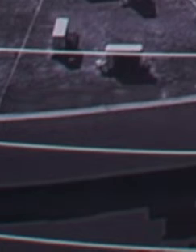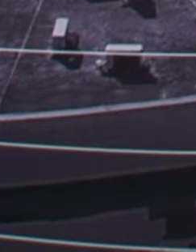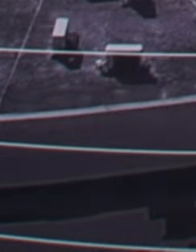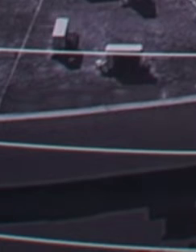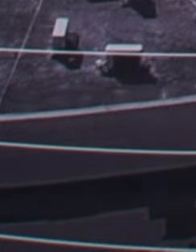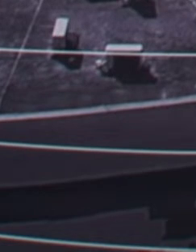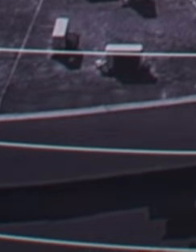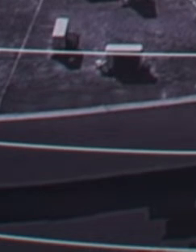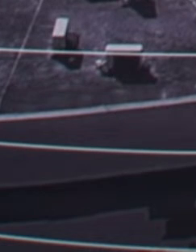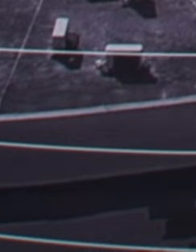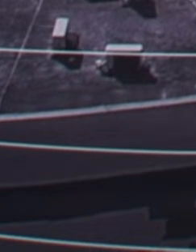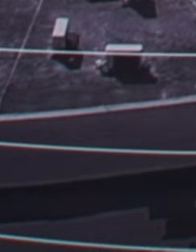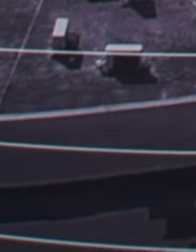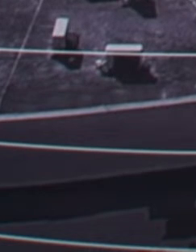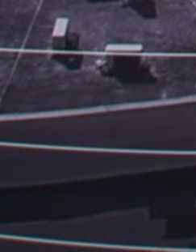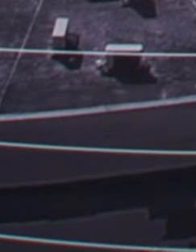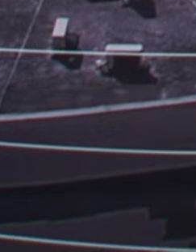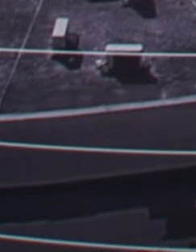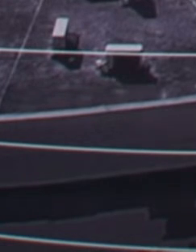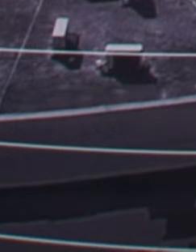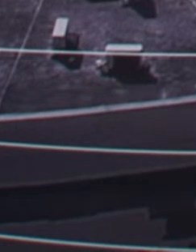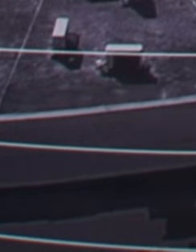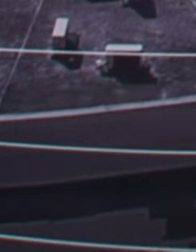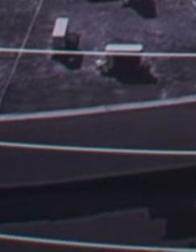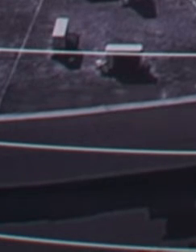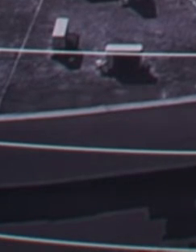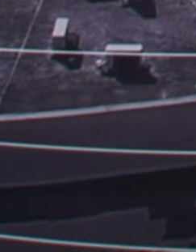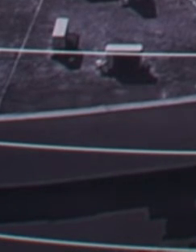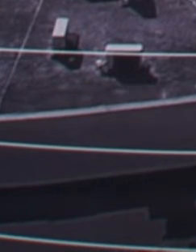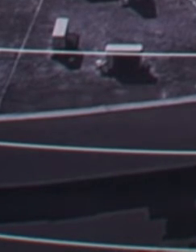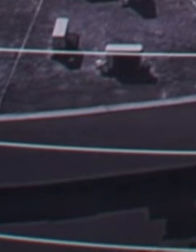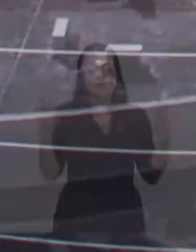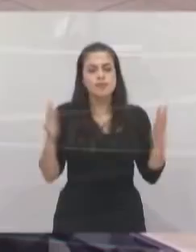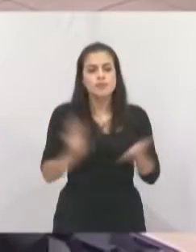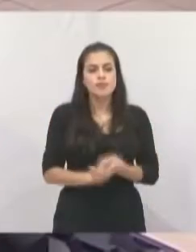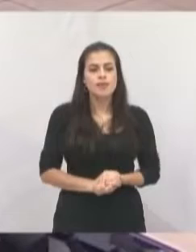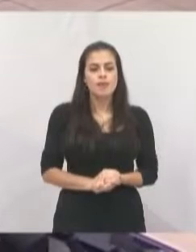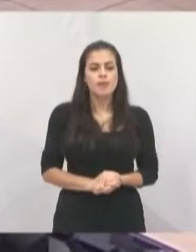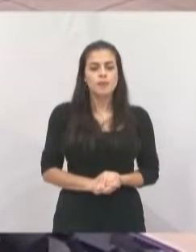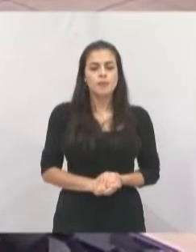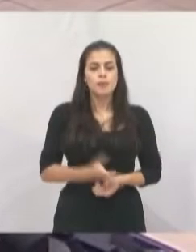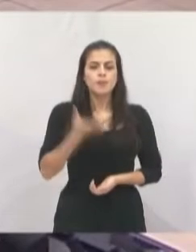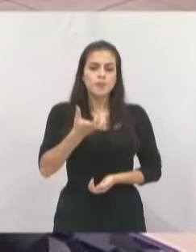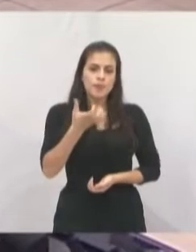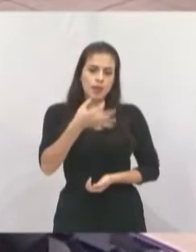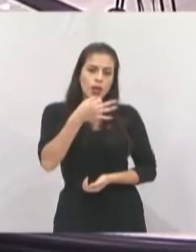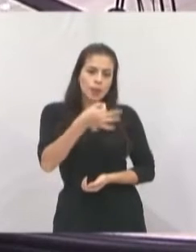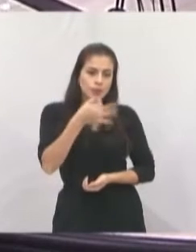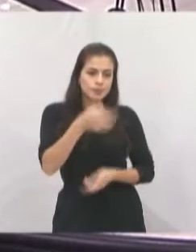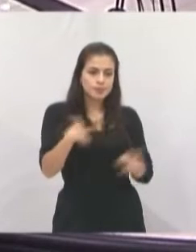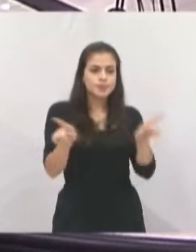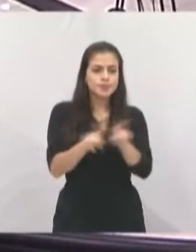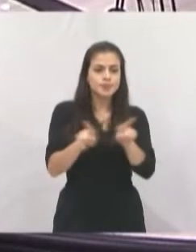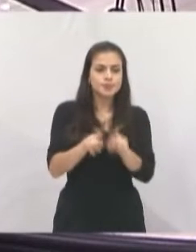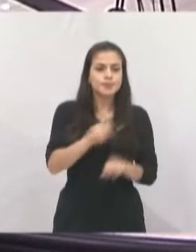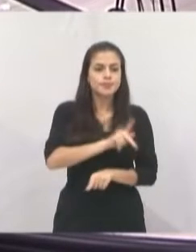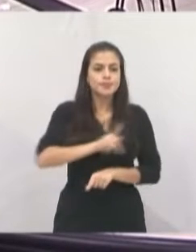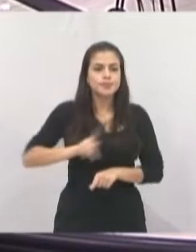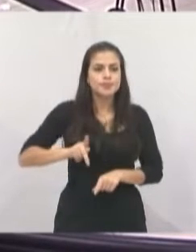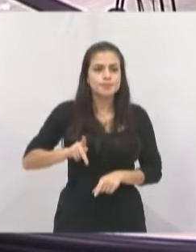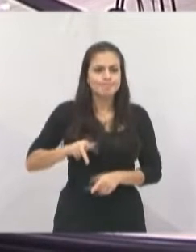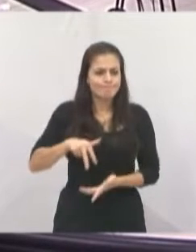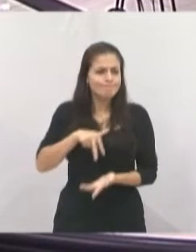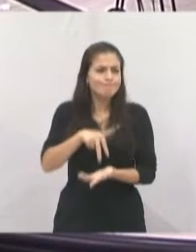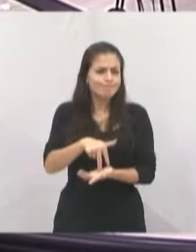merece reconhecimento pelo trabalho desenvolvido diariamente. Confira. Vou colaborar também, senhor presidente. Falar